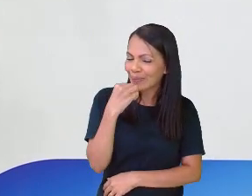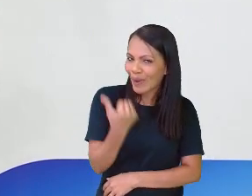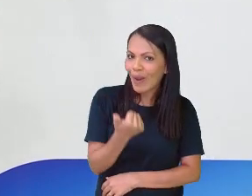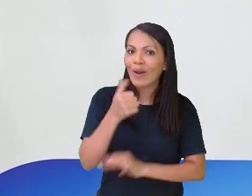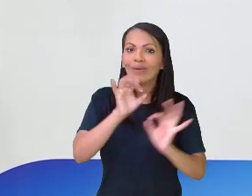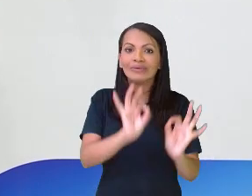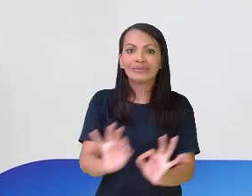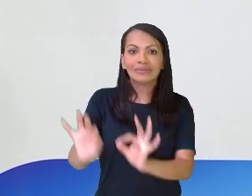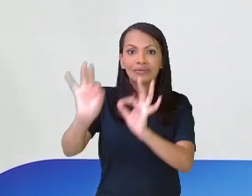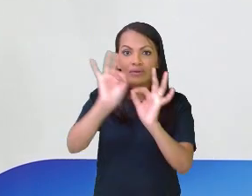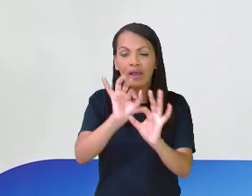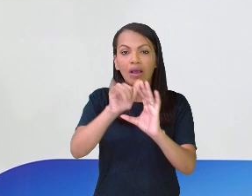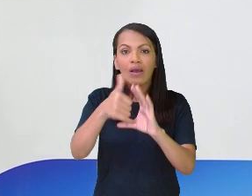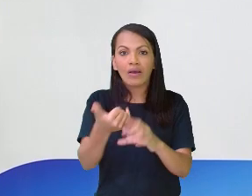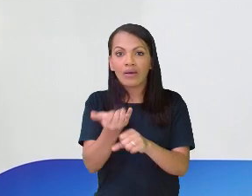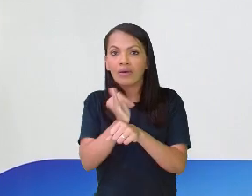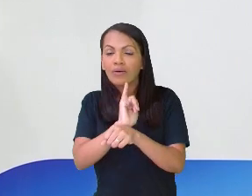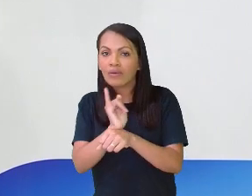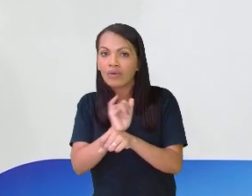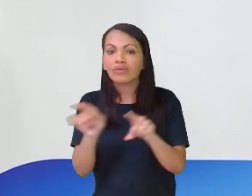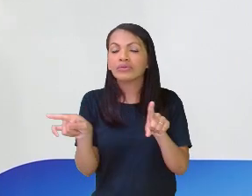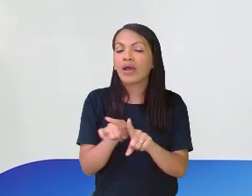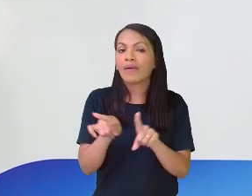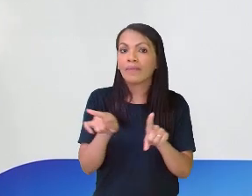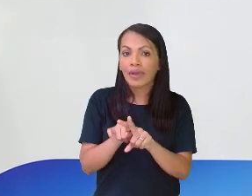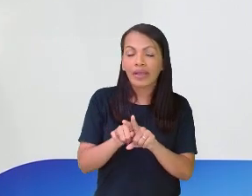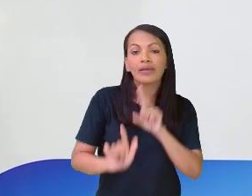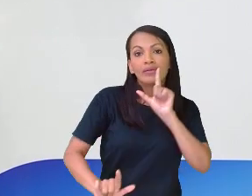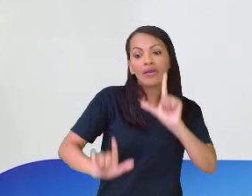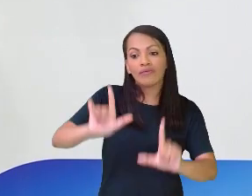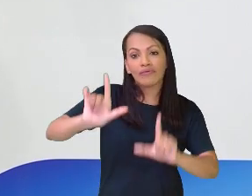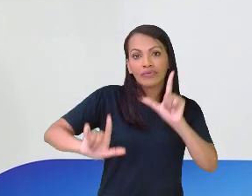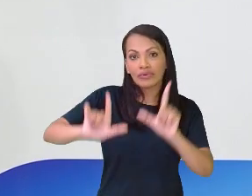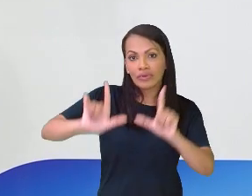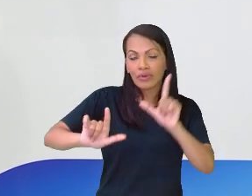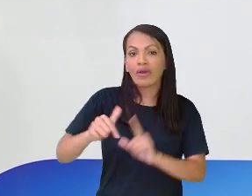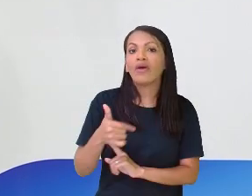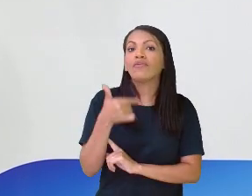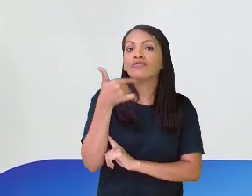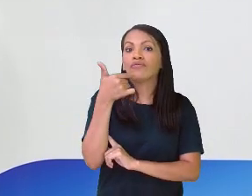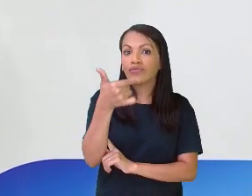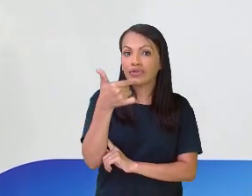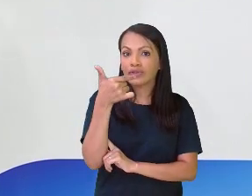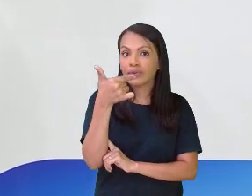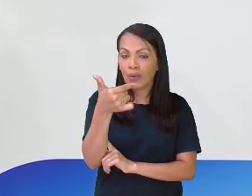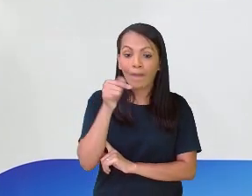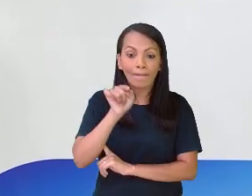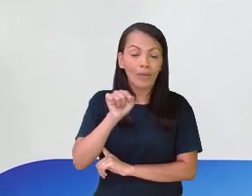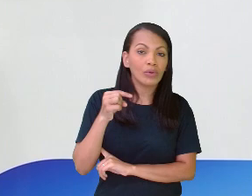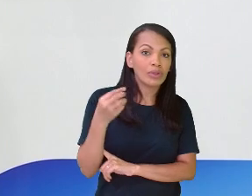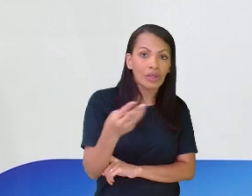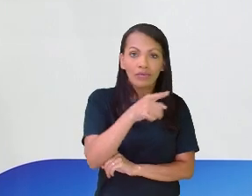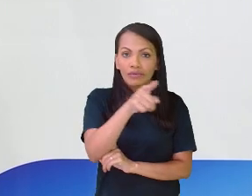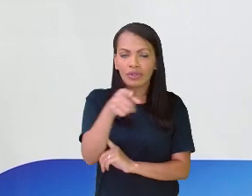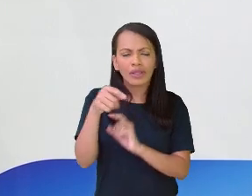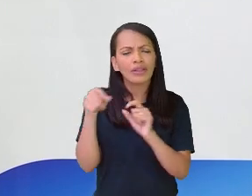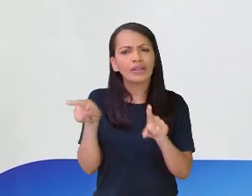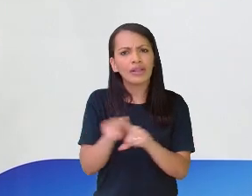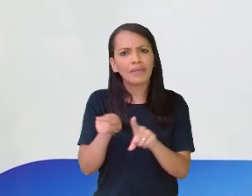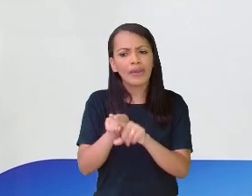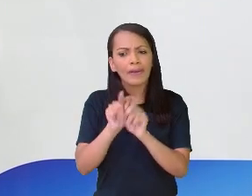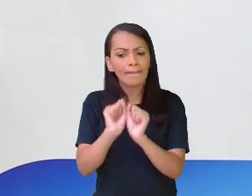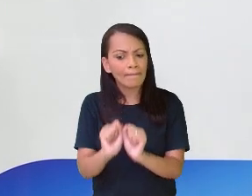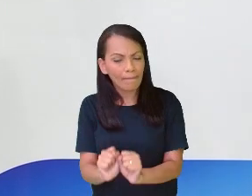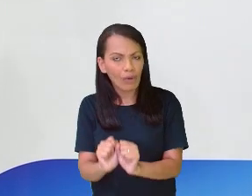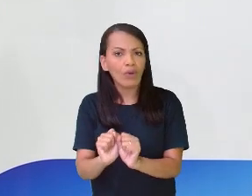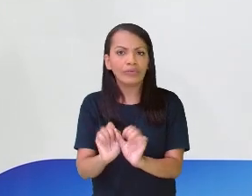assistir pelo canal da TV Nova, canal 22.3. E vocês também podem, claro,